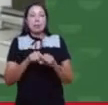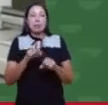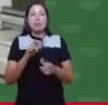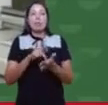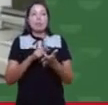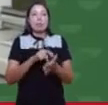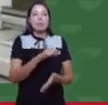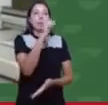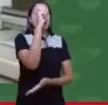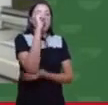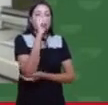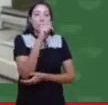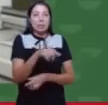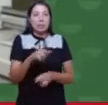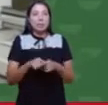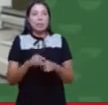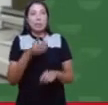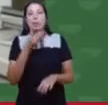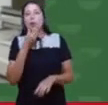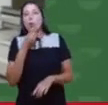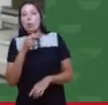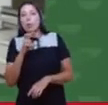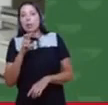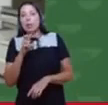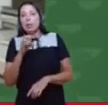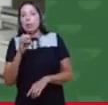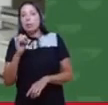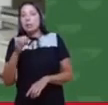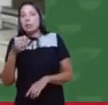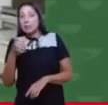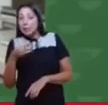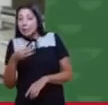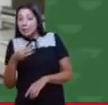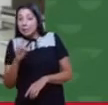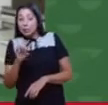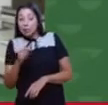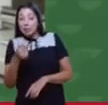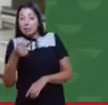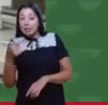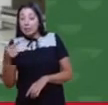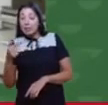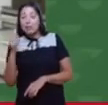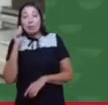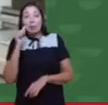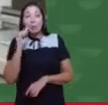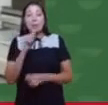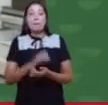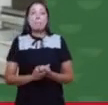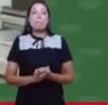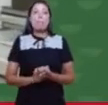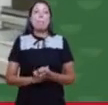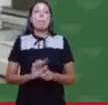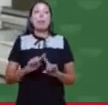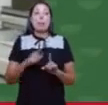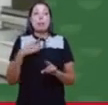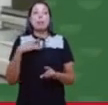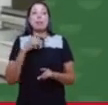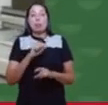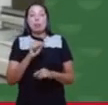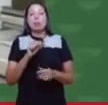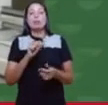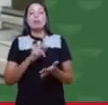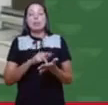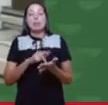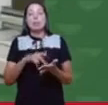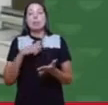ainda. A Câmara majoritariamente é masculina, das 513 cadeiras, apenas 77 são de mulheres. Mas eu acho que a gente